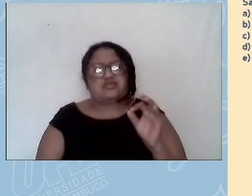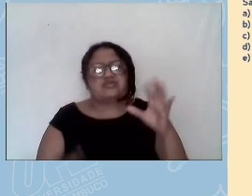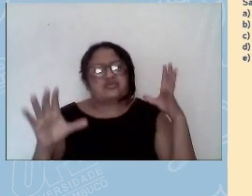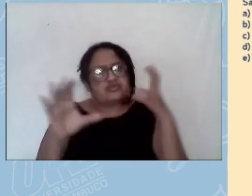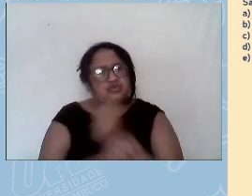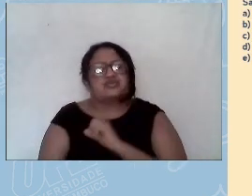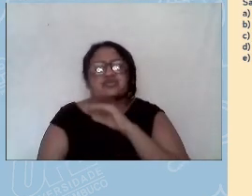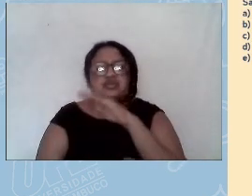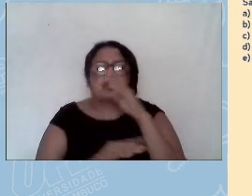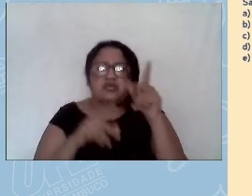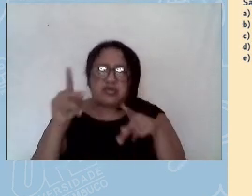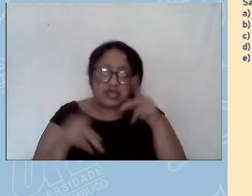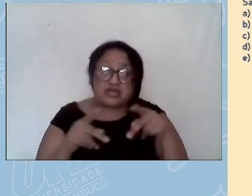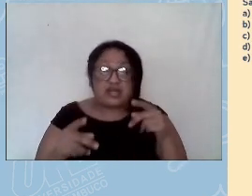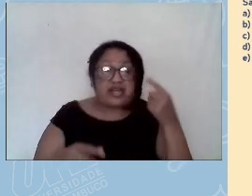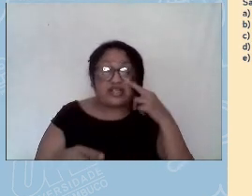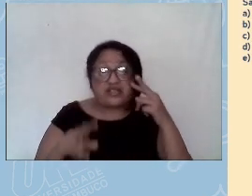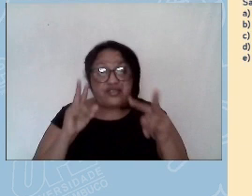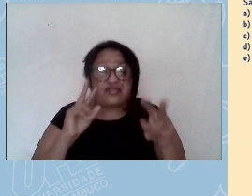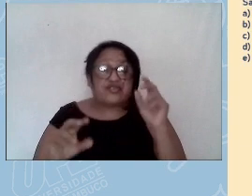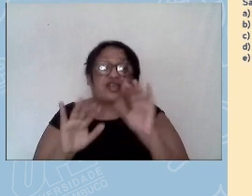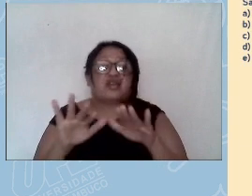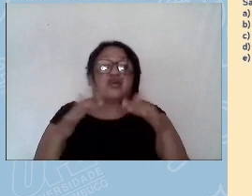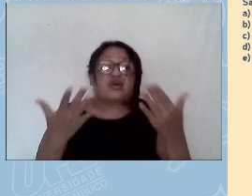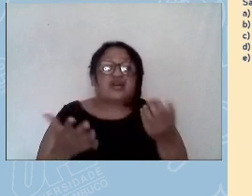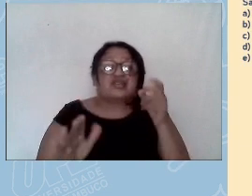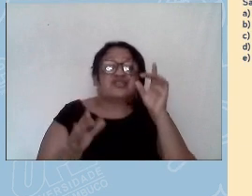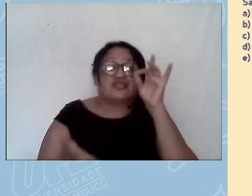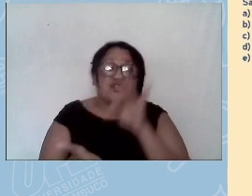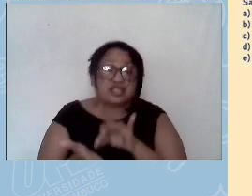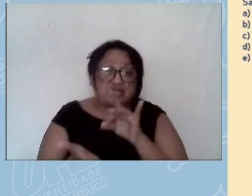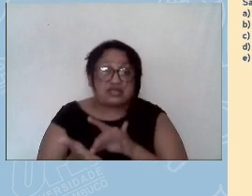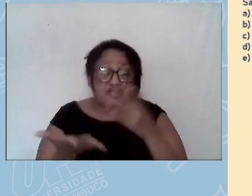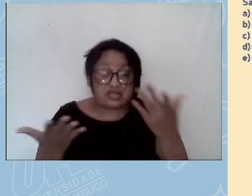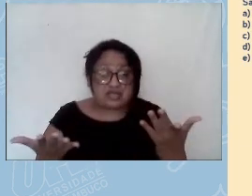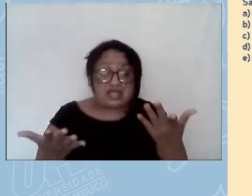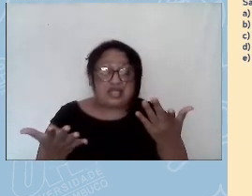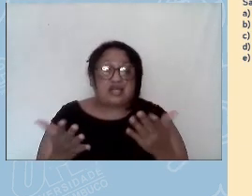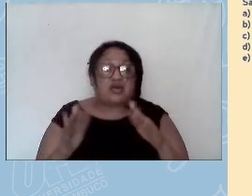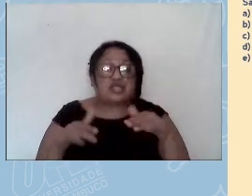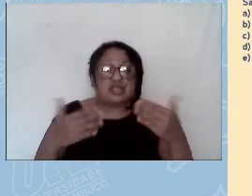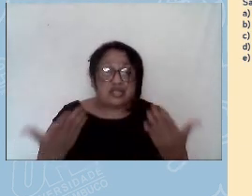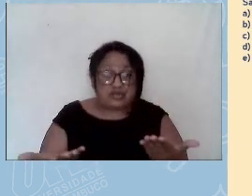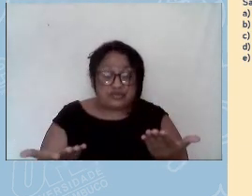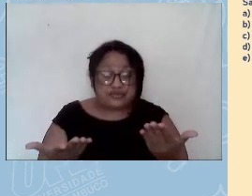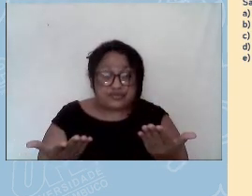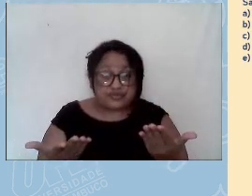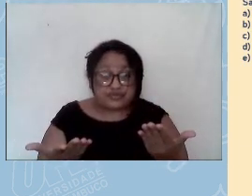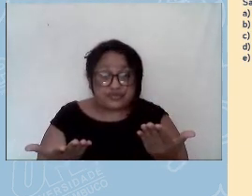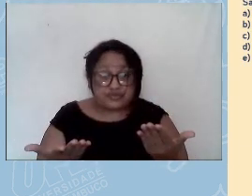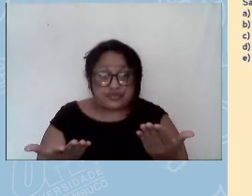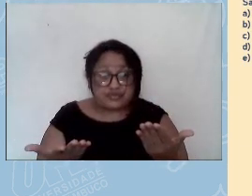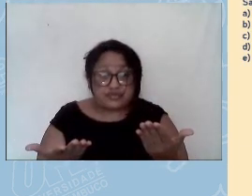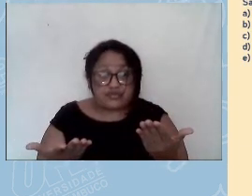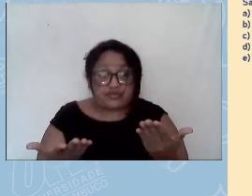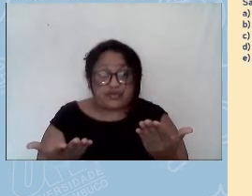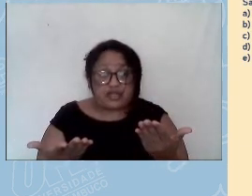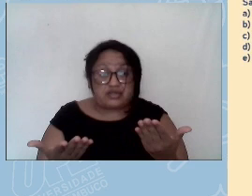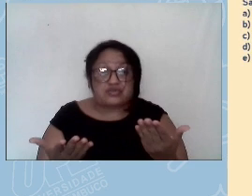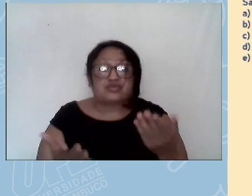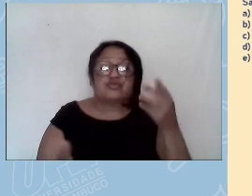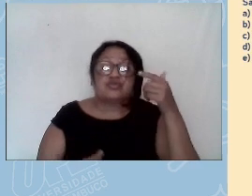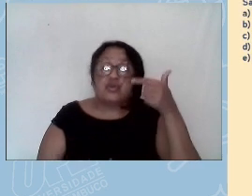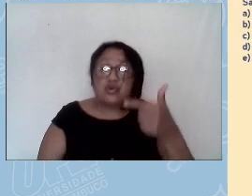então a gente verifica que são verdadeiras as afirmações que estão nos itens 2